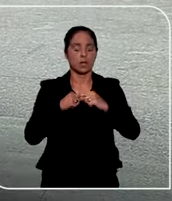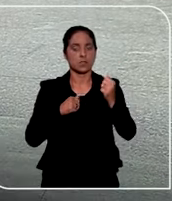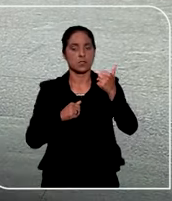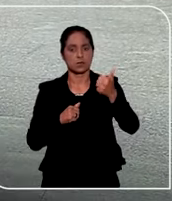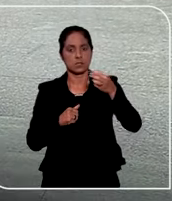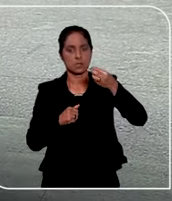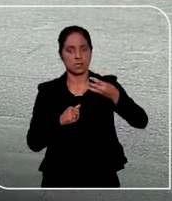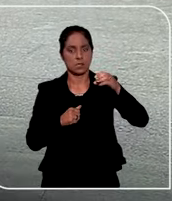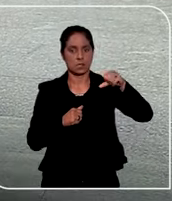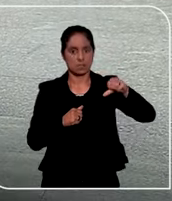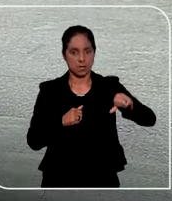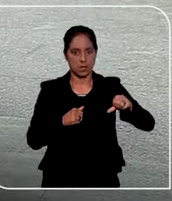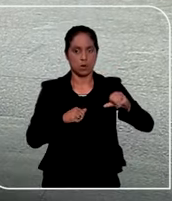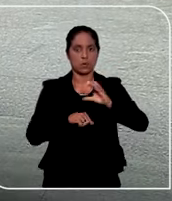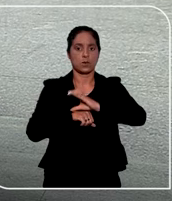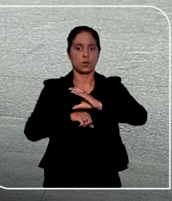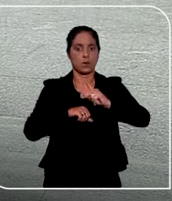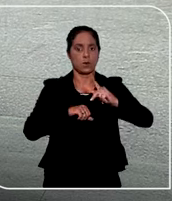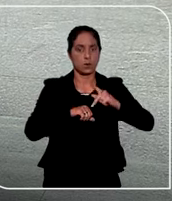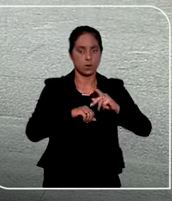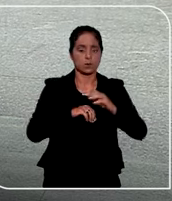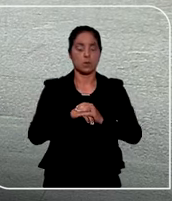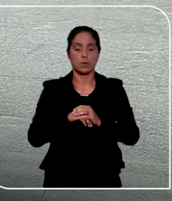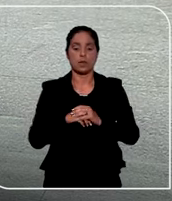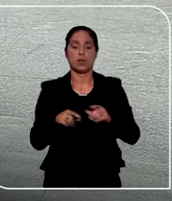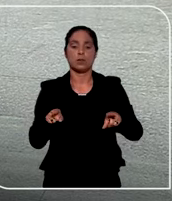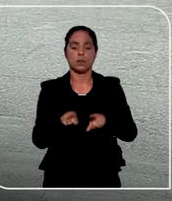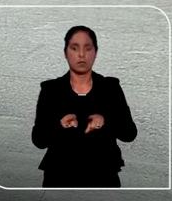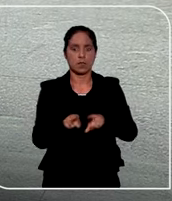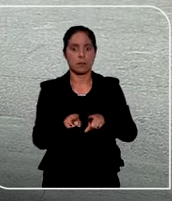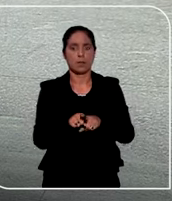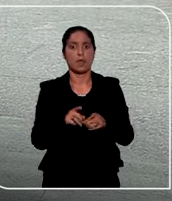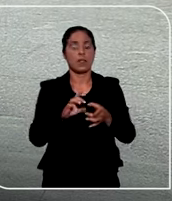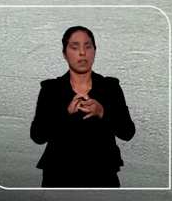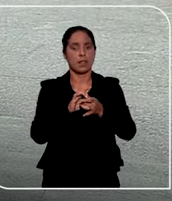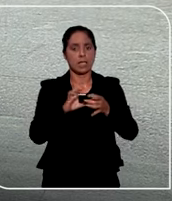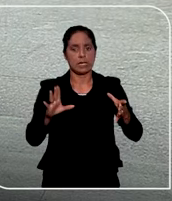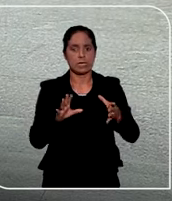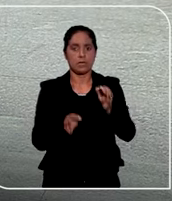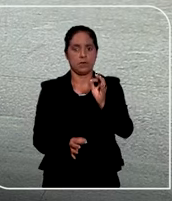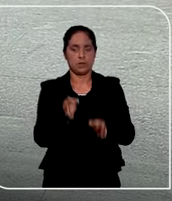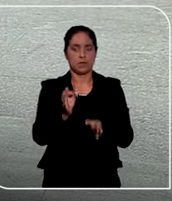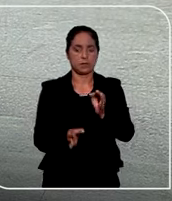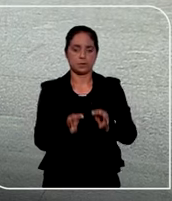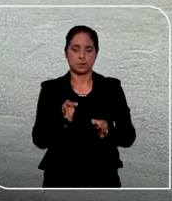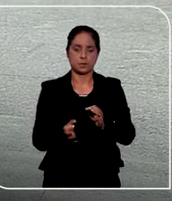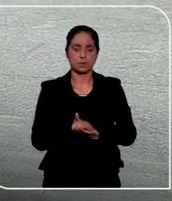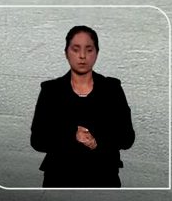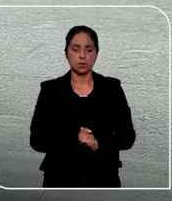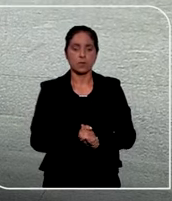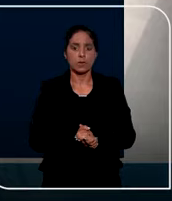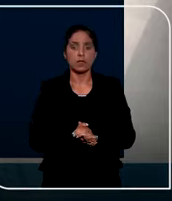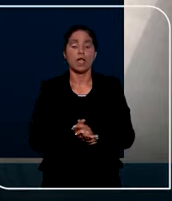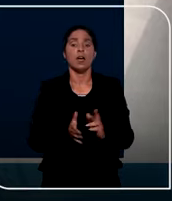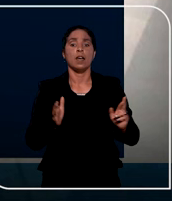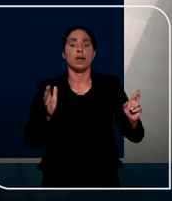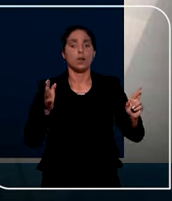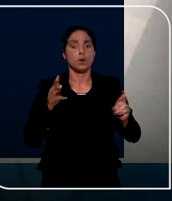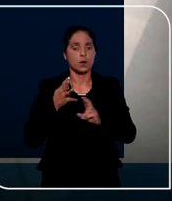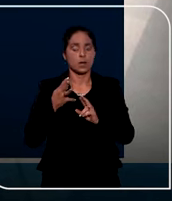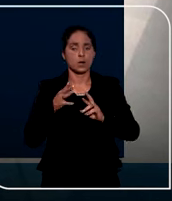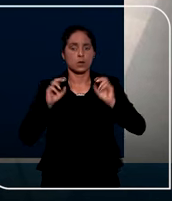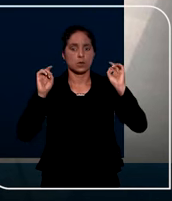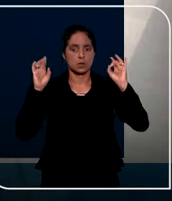139 do do Código de Processo Civil que autoriza a adoção de medidas executivas atípicas o